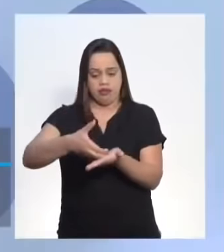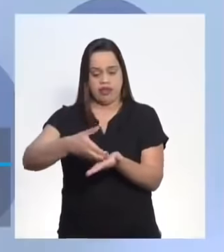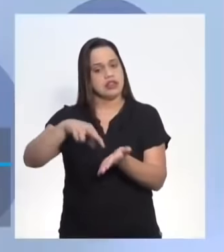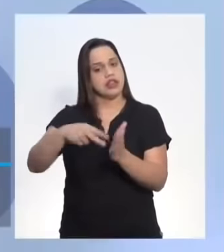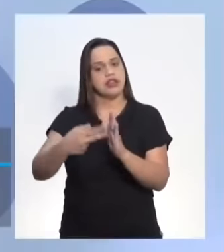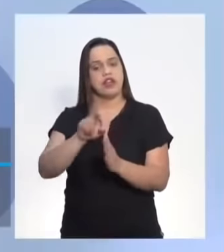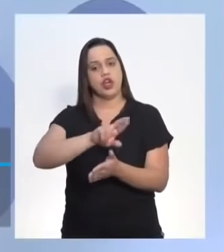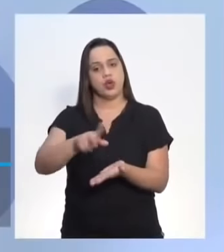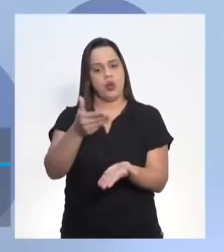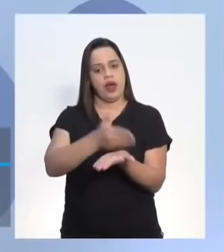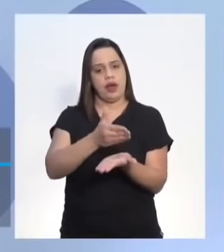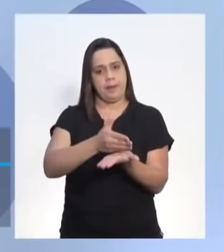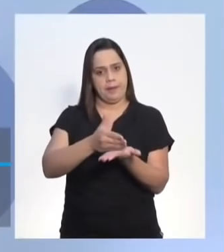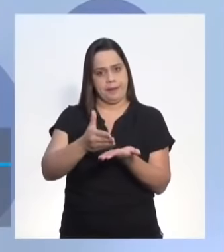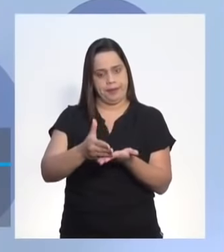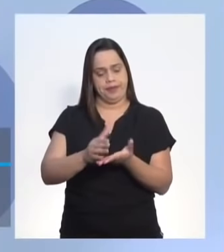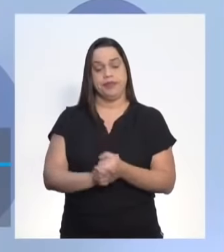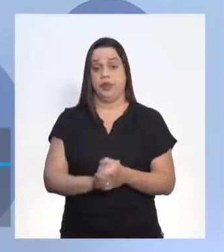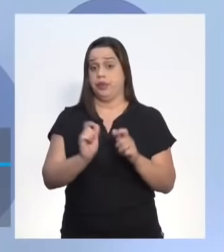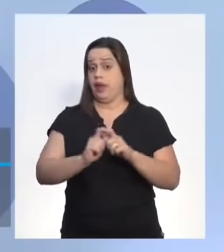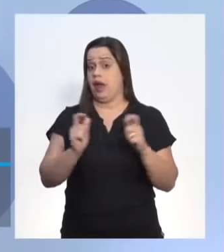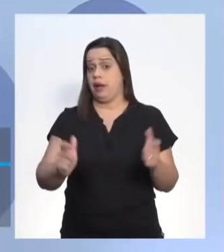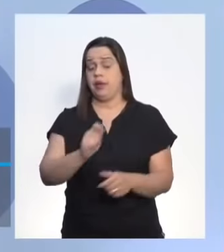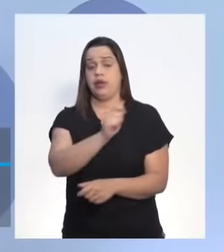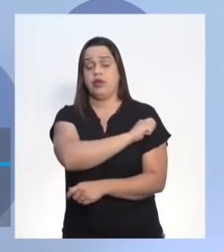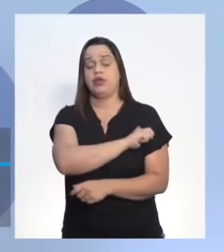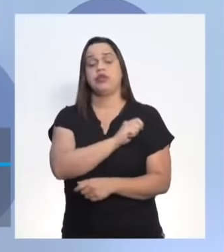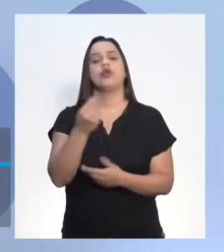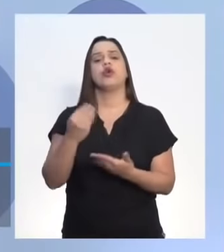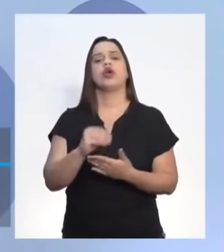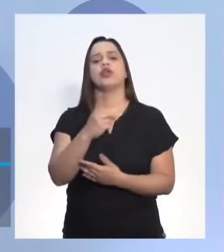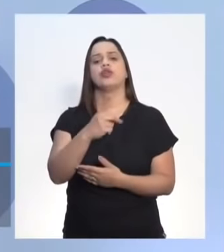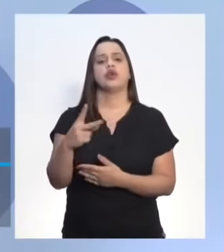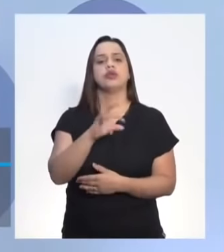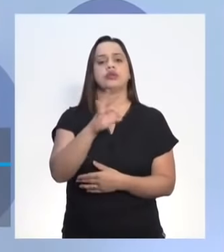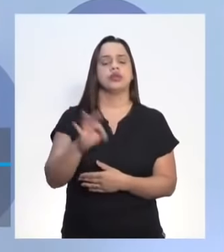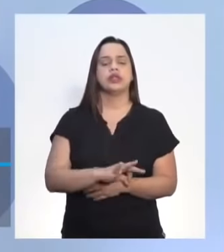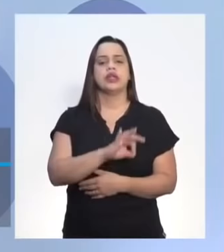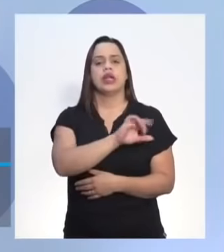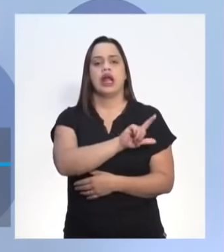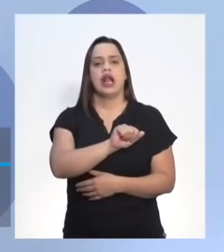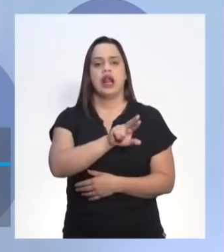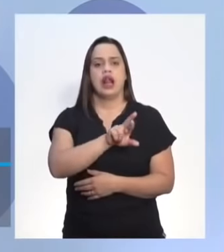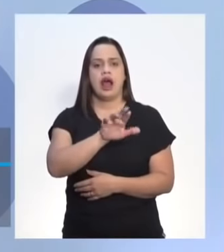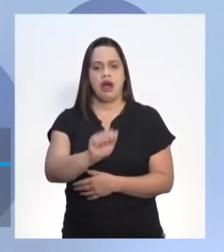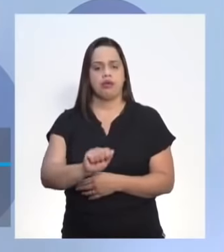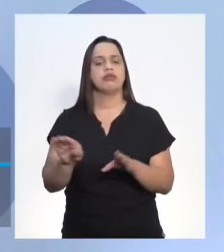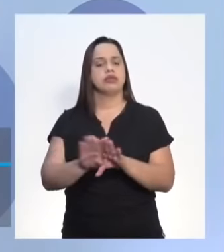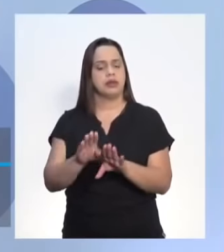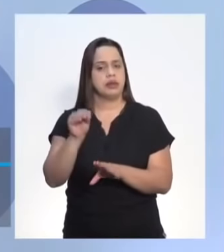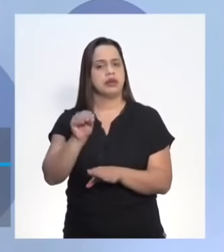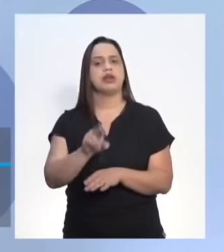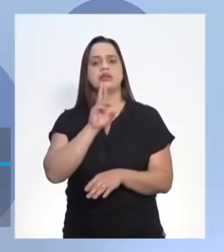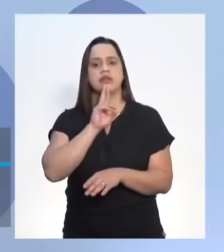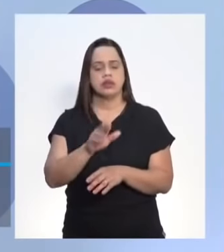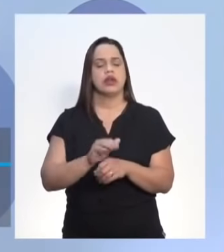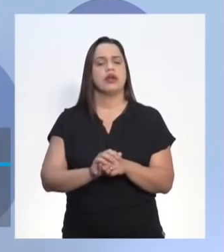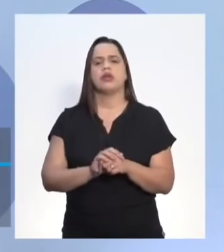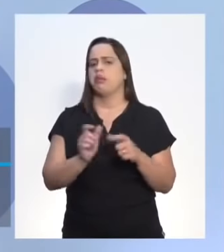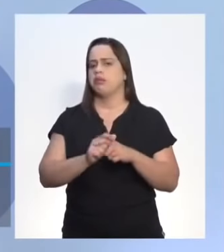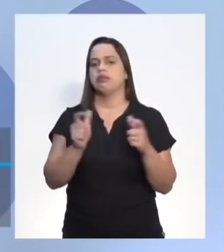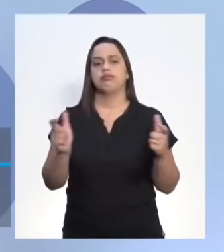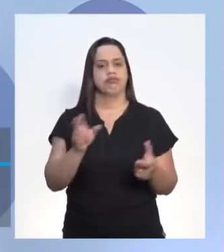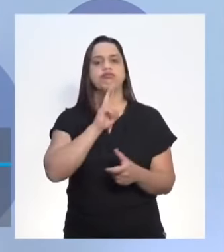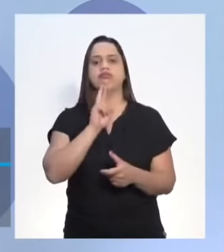aqui a maioria colocando 12%. Por exemplo, o Vinícius, a Laura também colocando aqui. A maioria